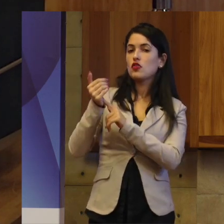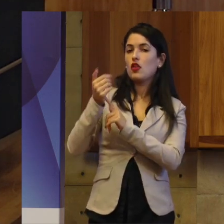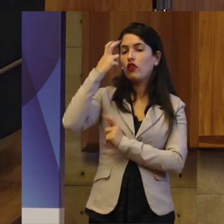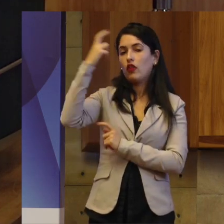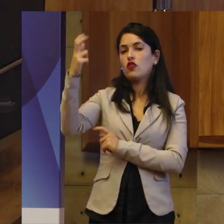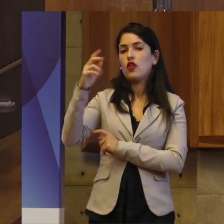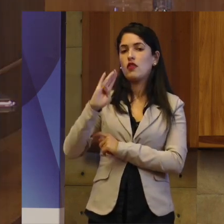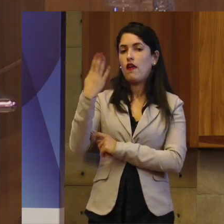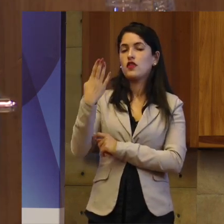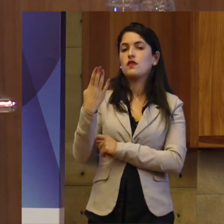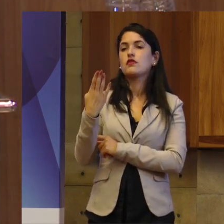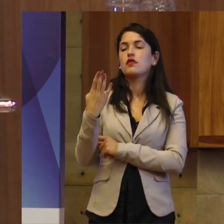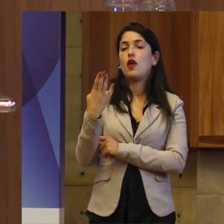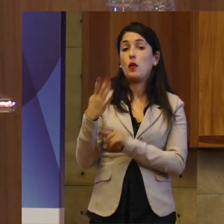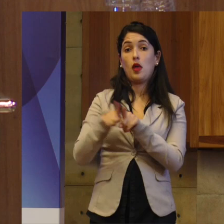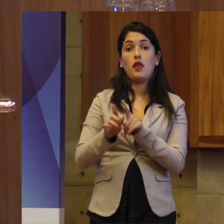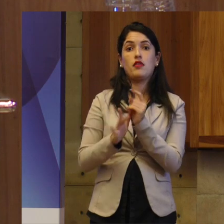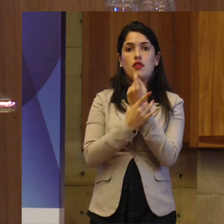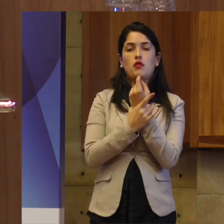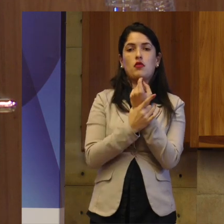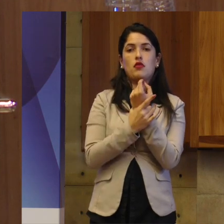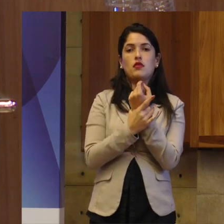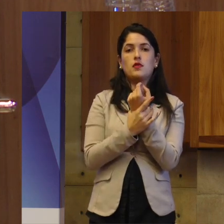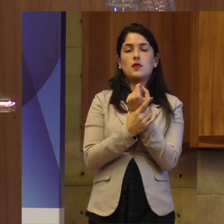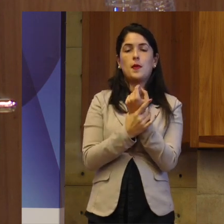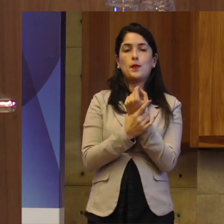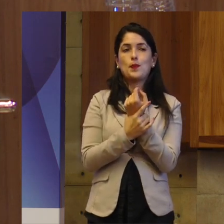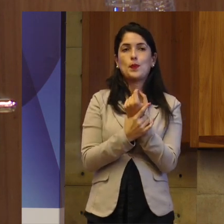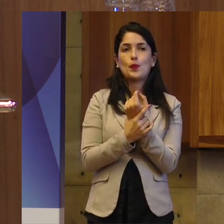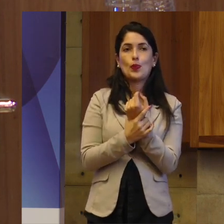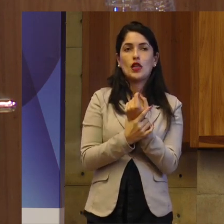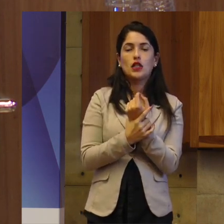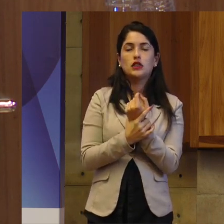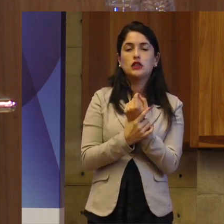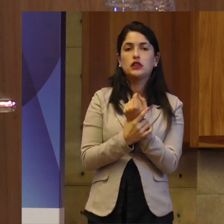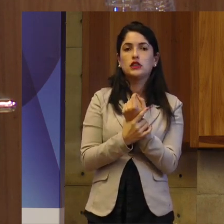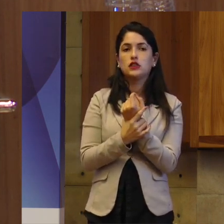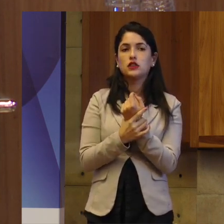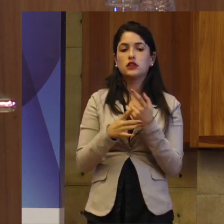e Cibersegurança, que é uma parceria do MCTIC com